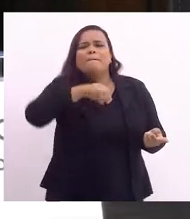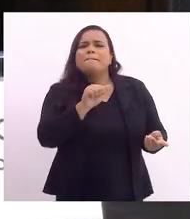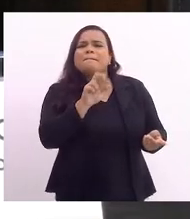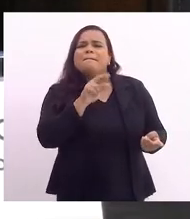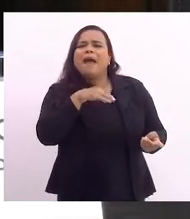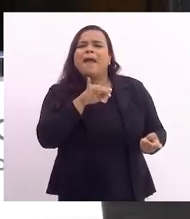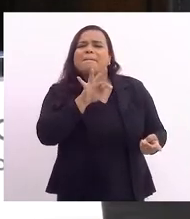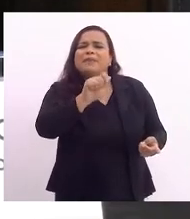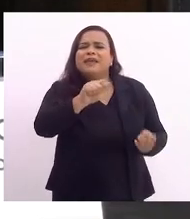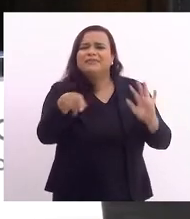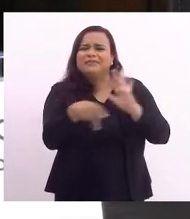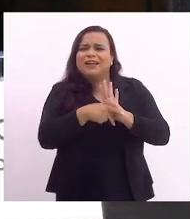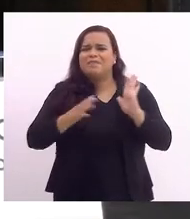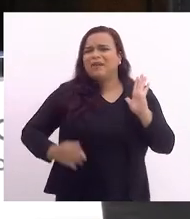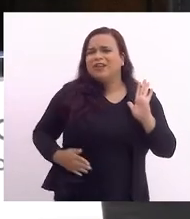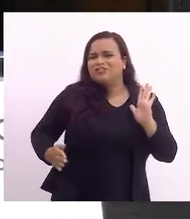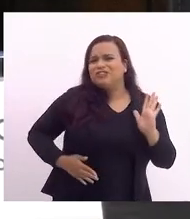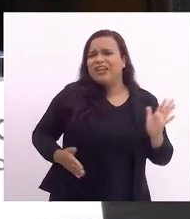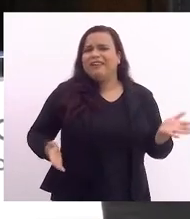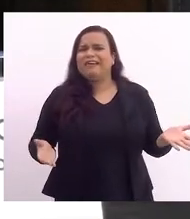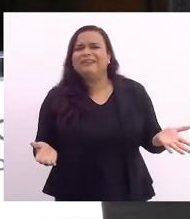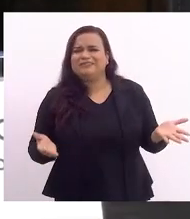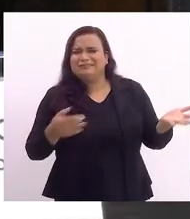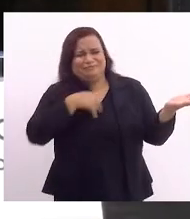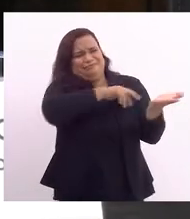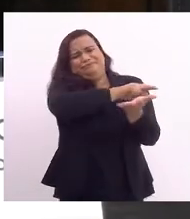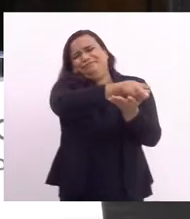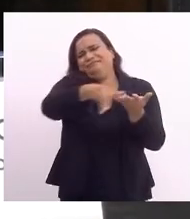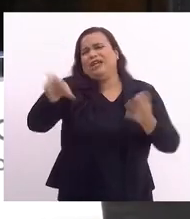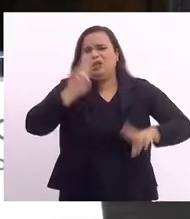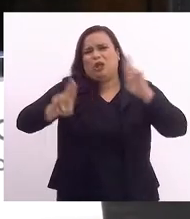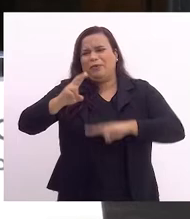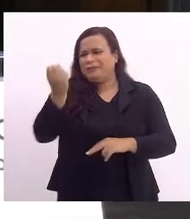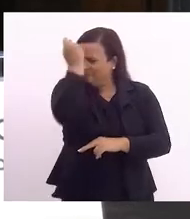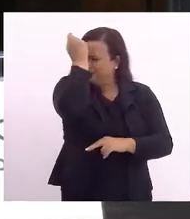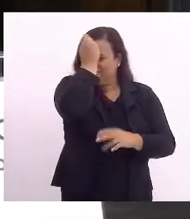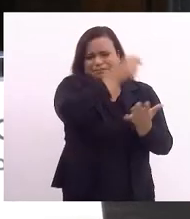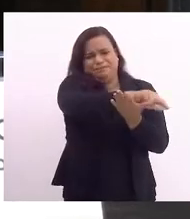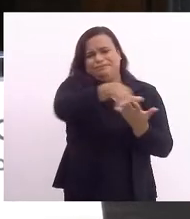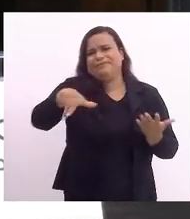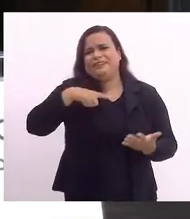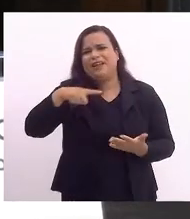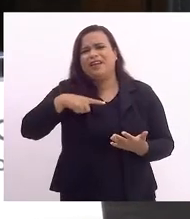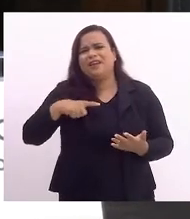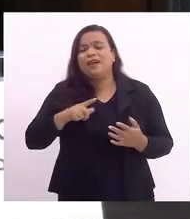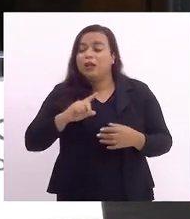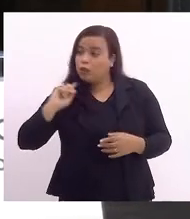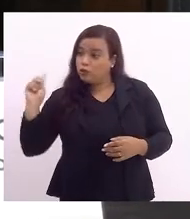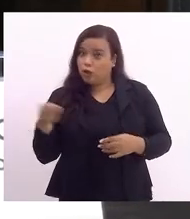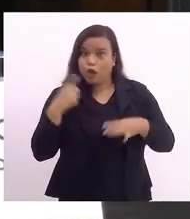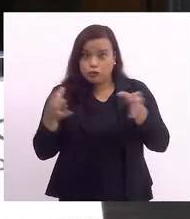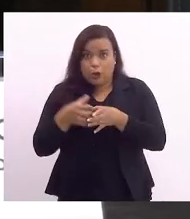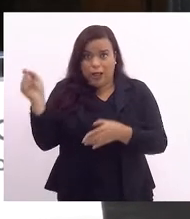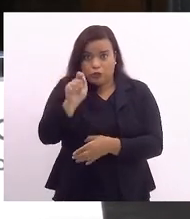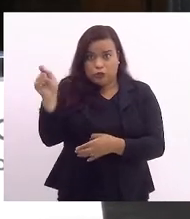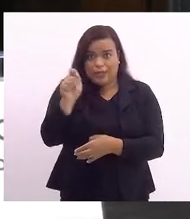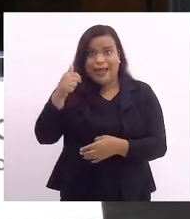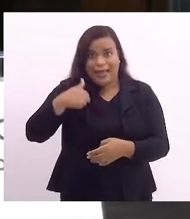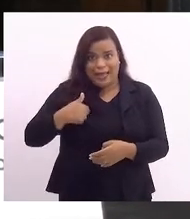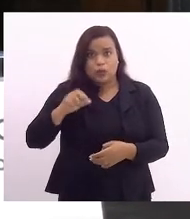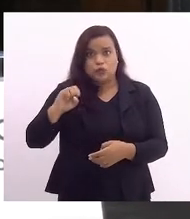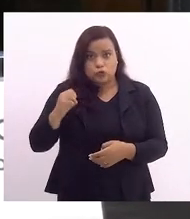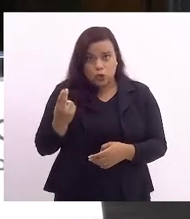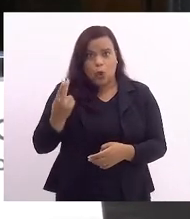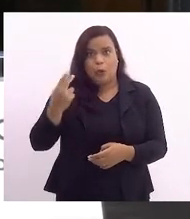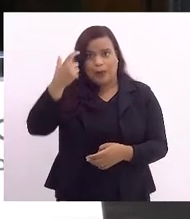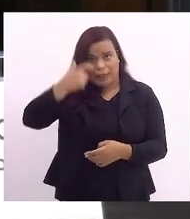que todos nós já conhecemos. E nós do Eu Sou Eu nos reunimos para tentar amenizar a dor desse